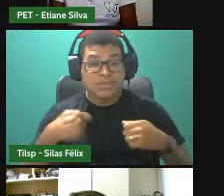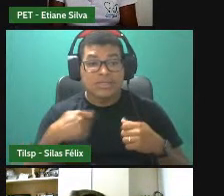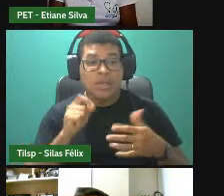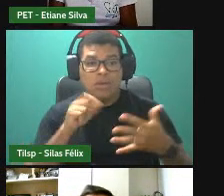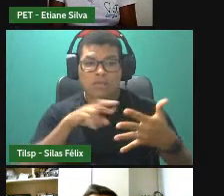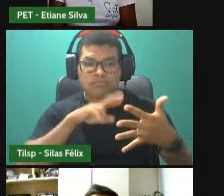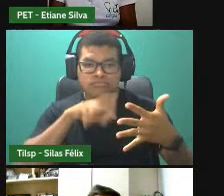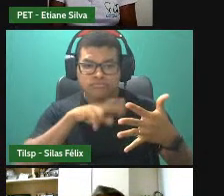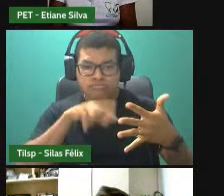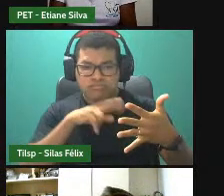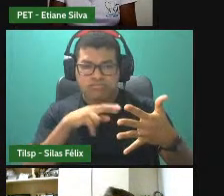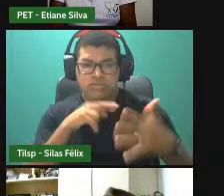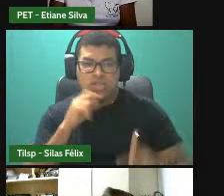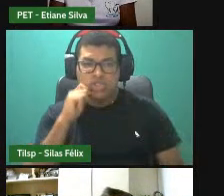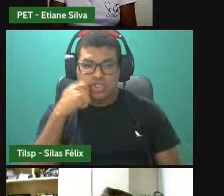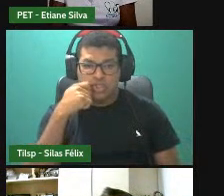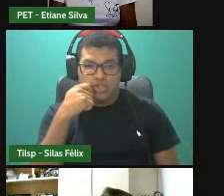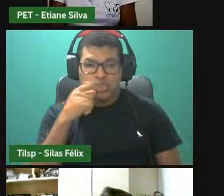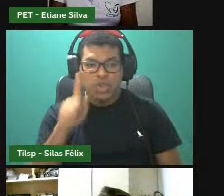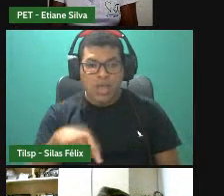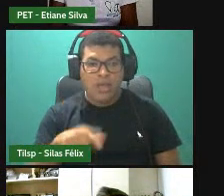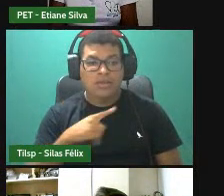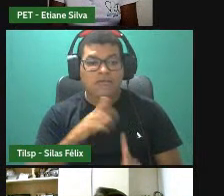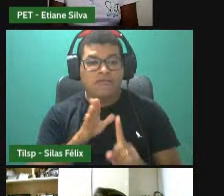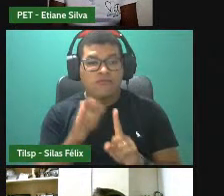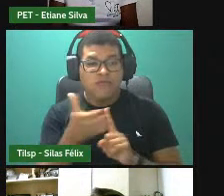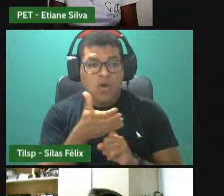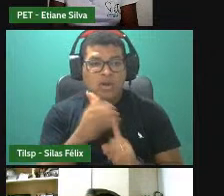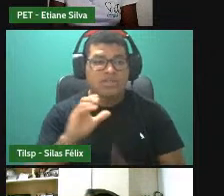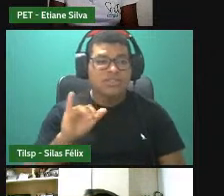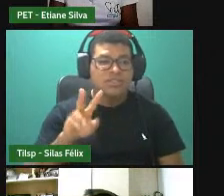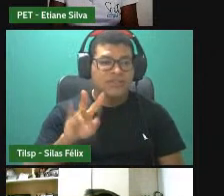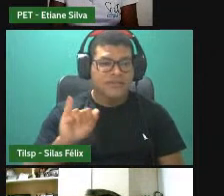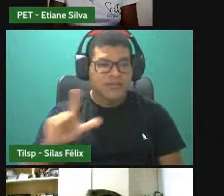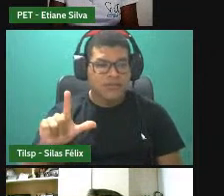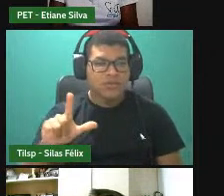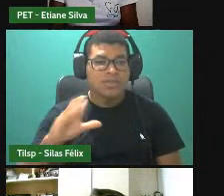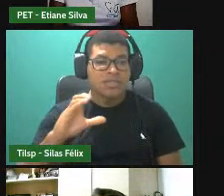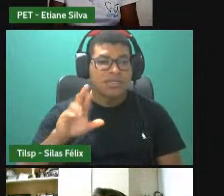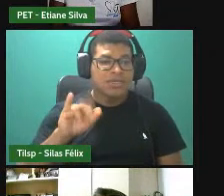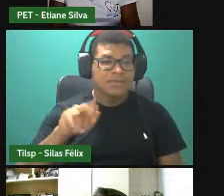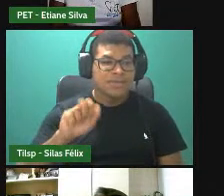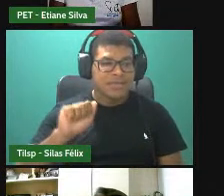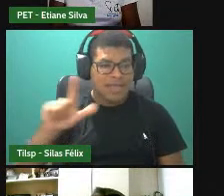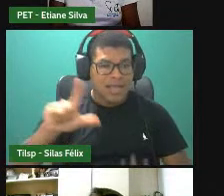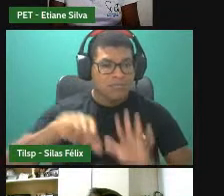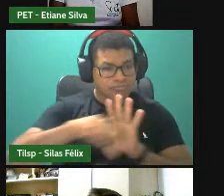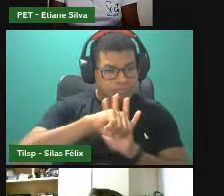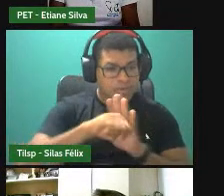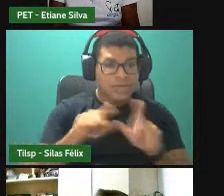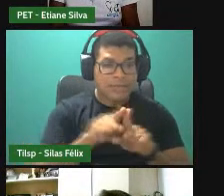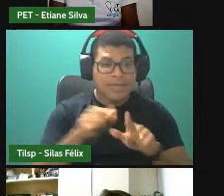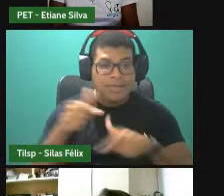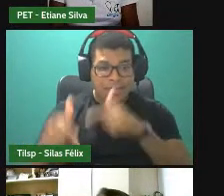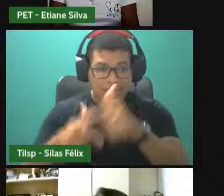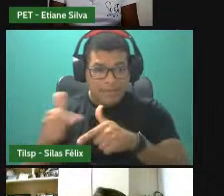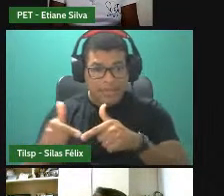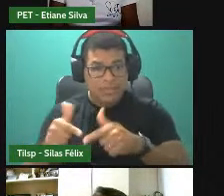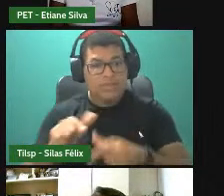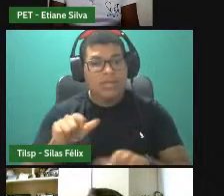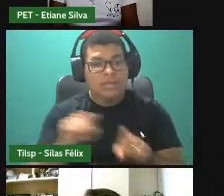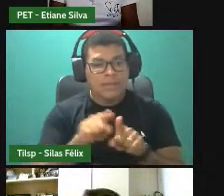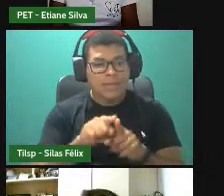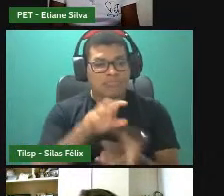odontolegal em 4 fóruns distintos, né, o fórum civil, o fórum criminal, o fórum trabalhista e a sede